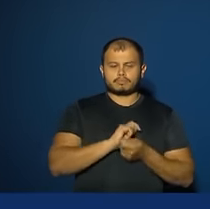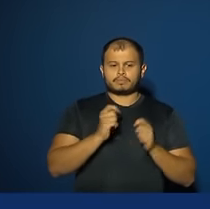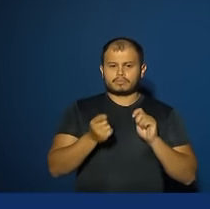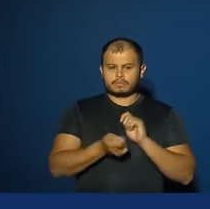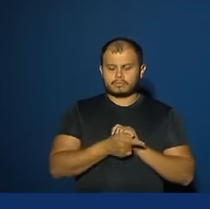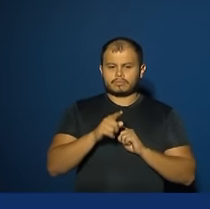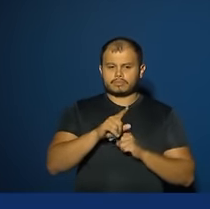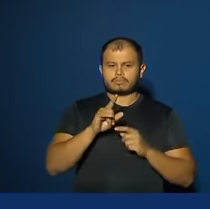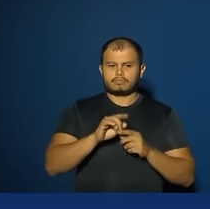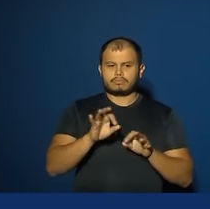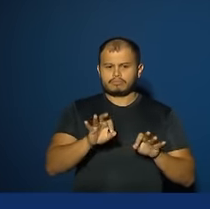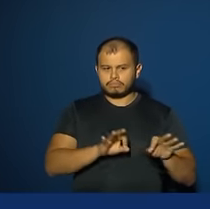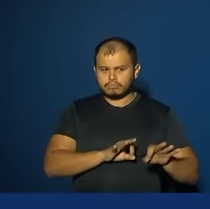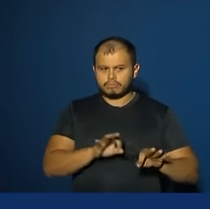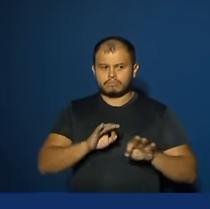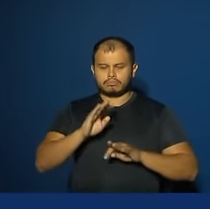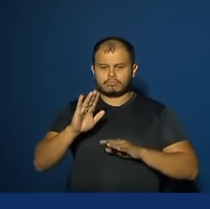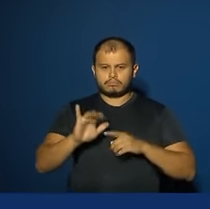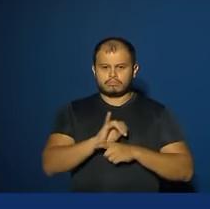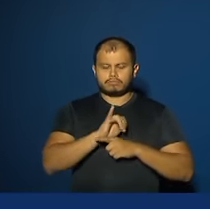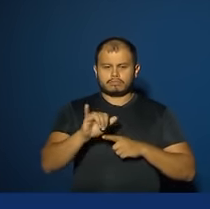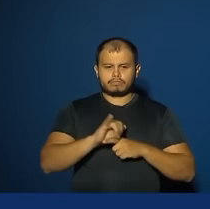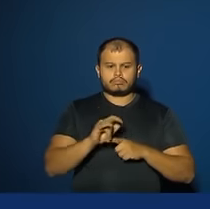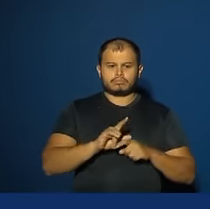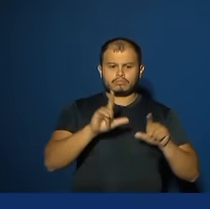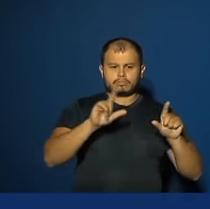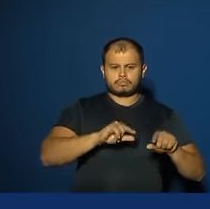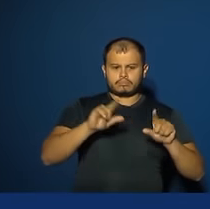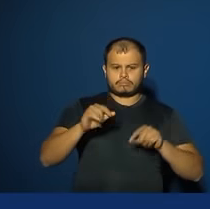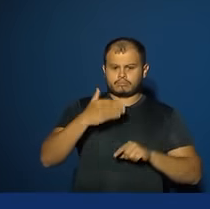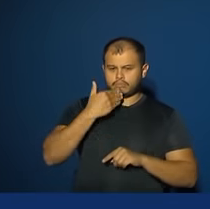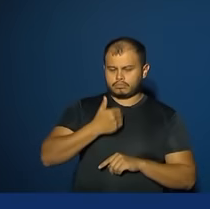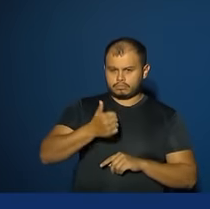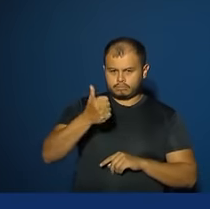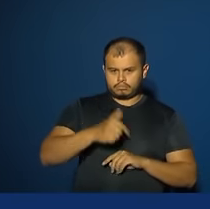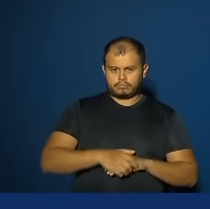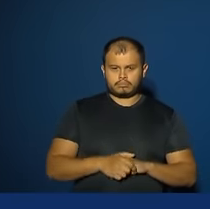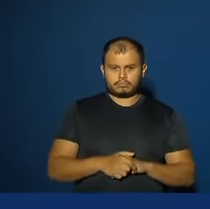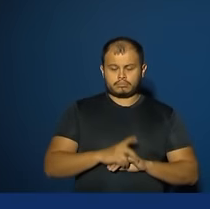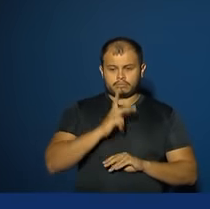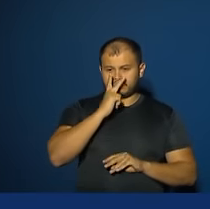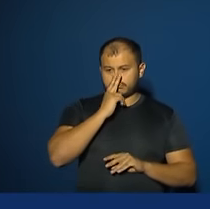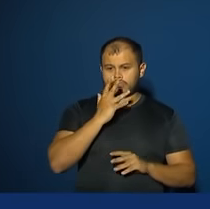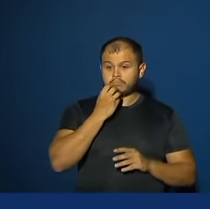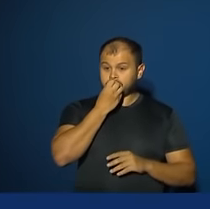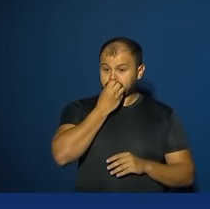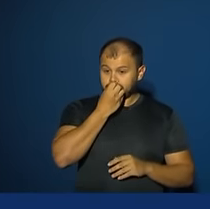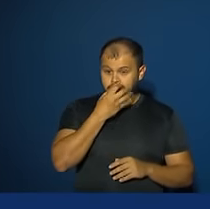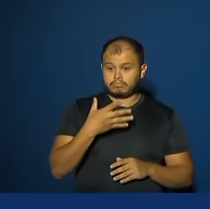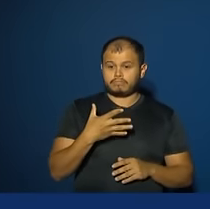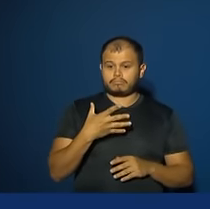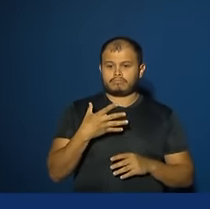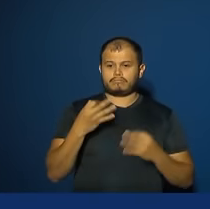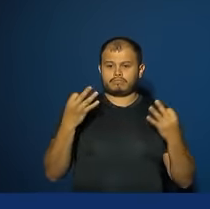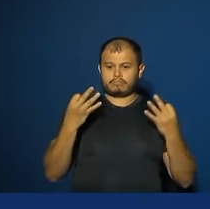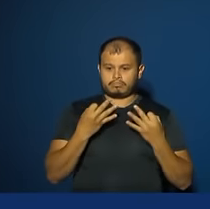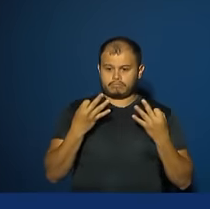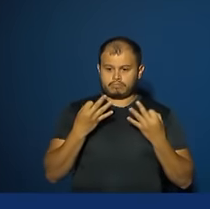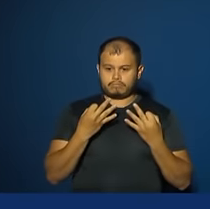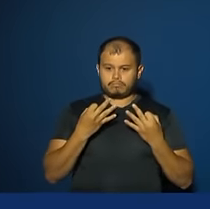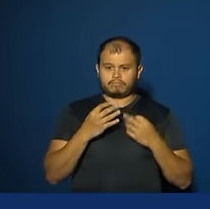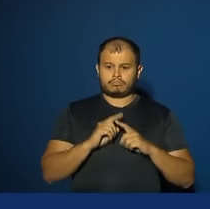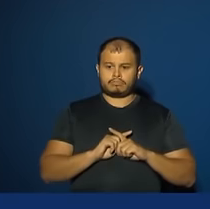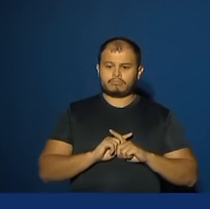trade-off, atividade versus inflação, muito melhor. Parece ser bom demais, até. Assim, acho que está meio fora dos